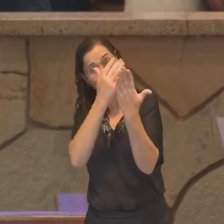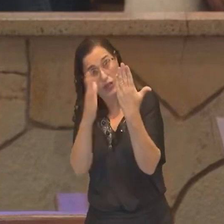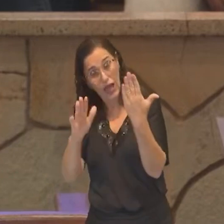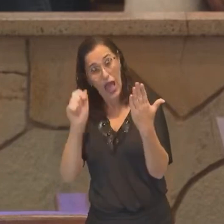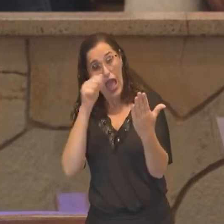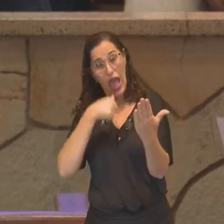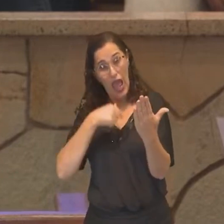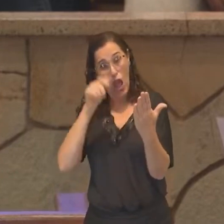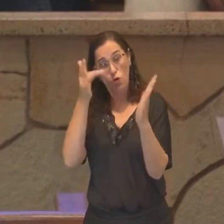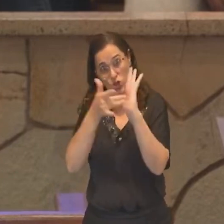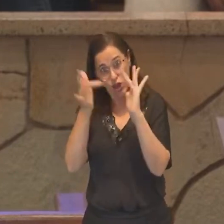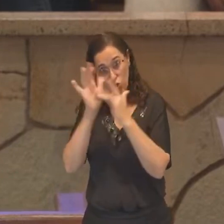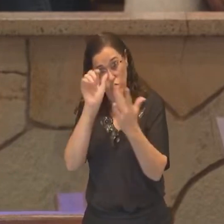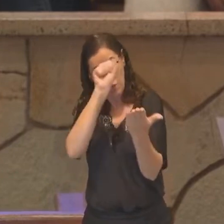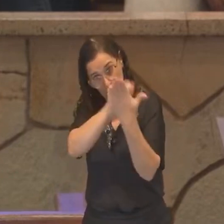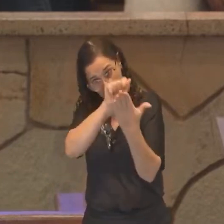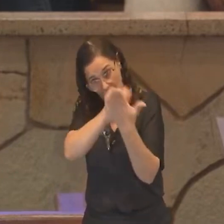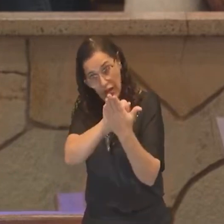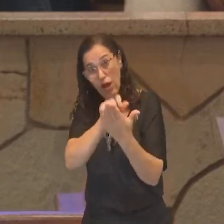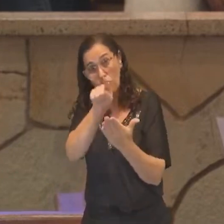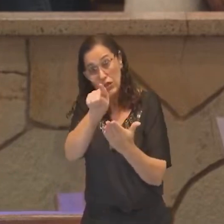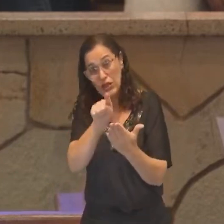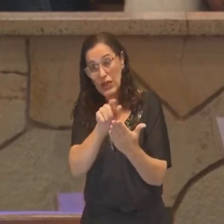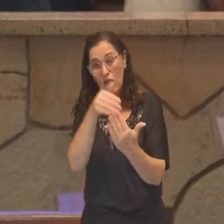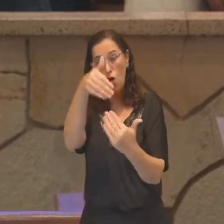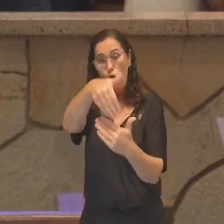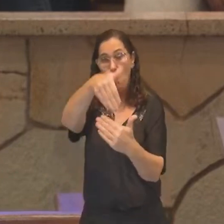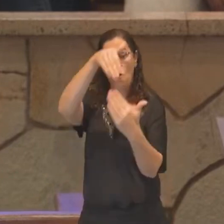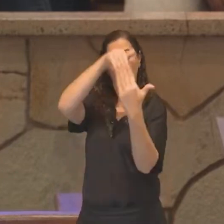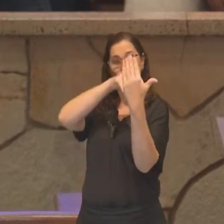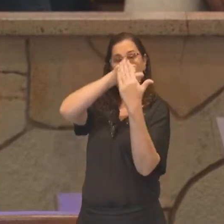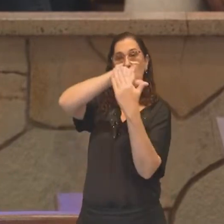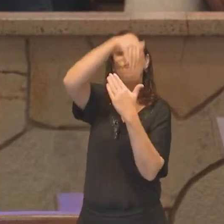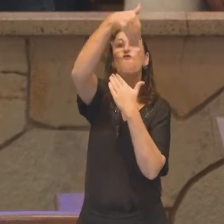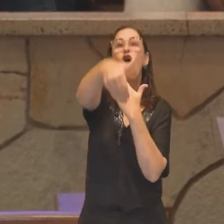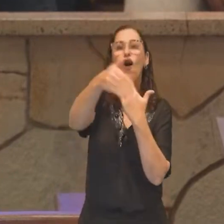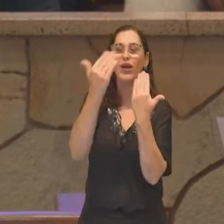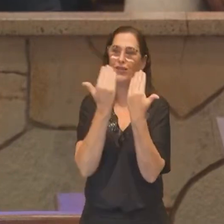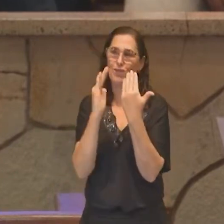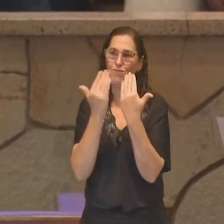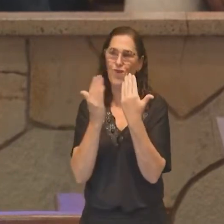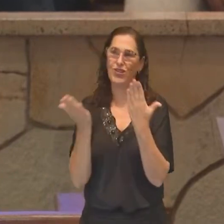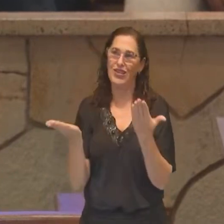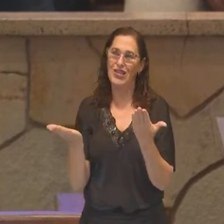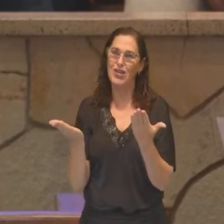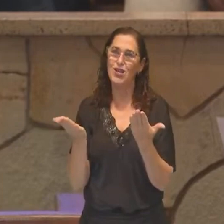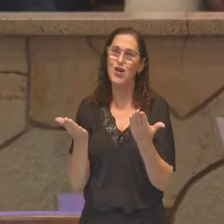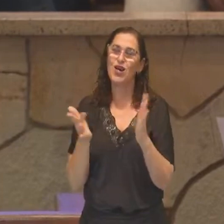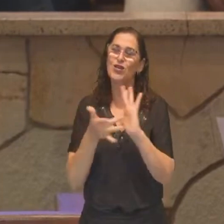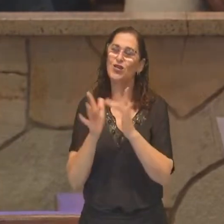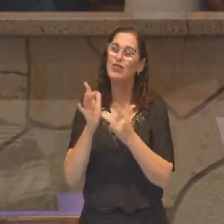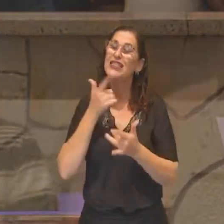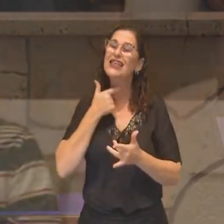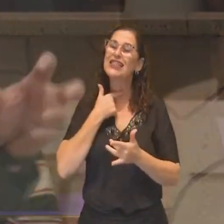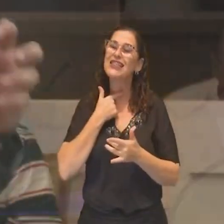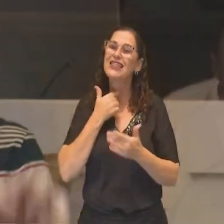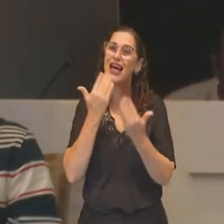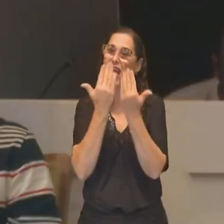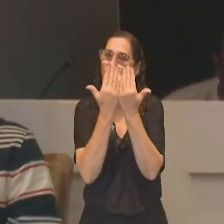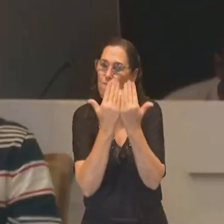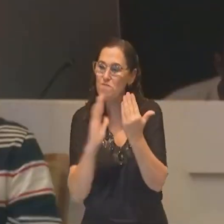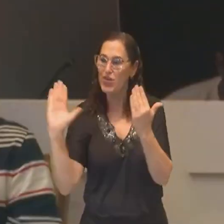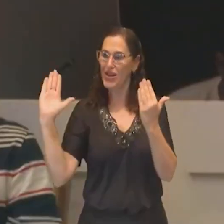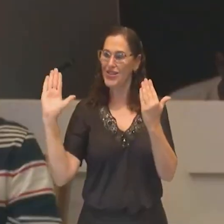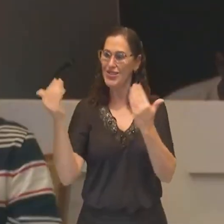estou batendo, ou seja, vocês me colocaram para o lado de fora. O que Jesus estava desejando é para que eles abrissem